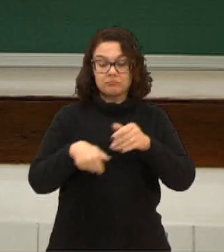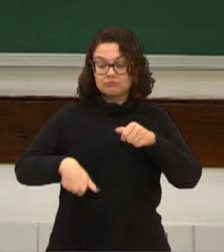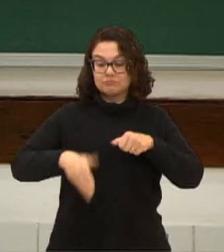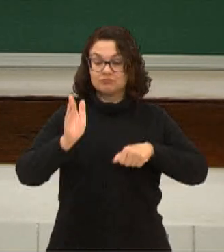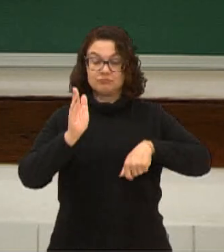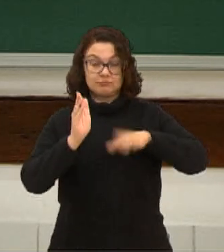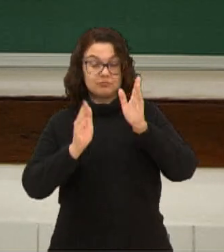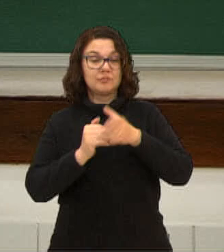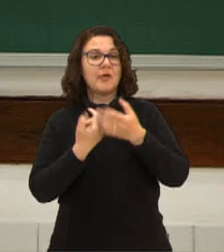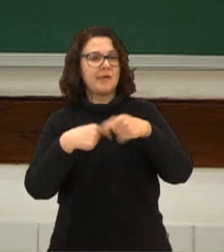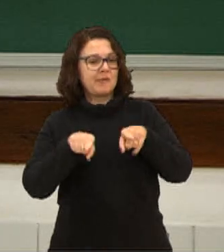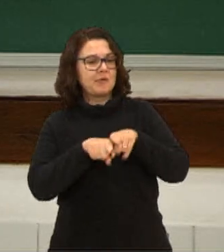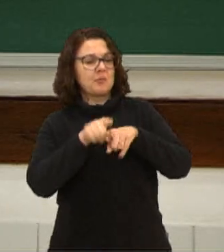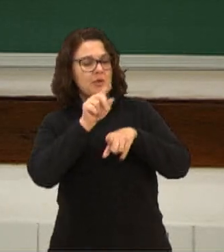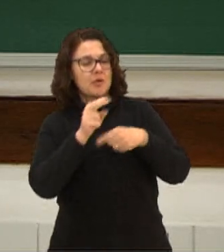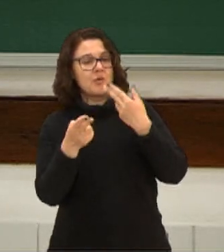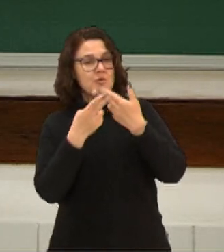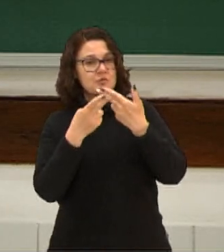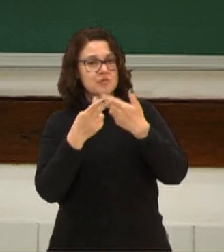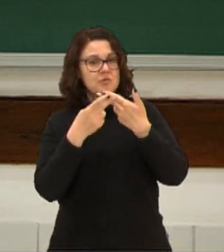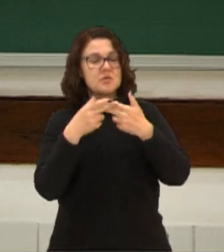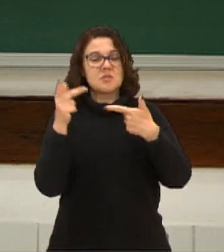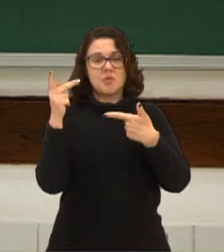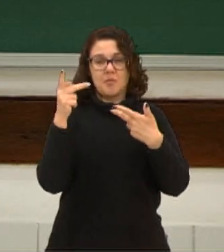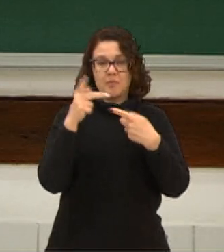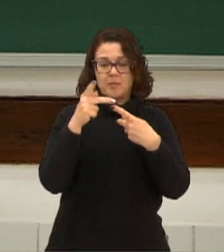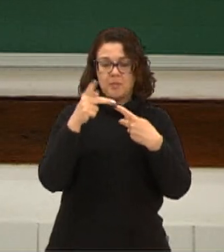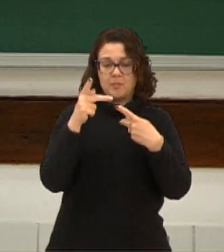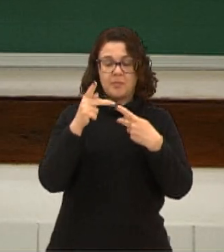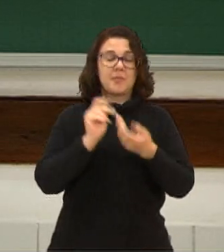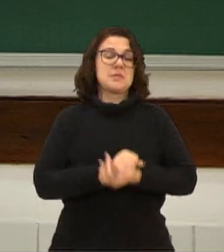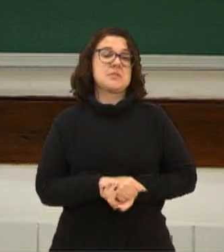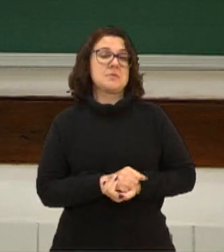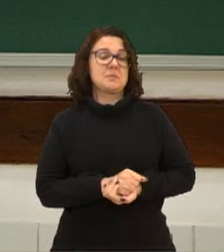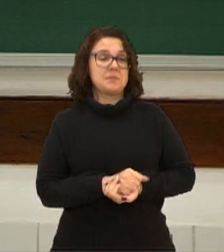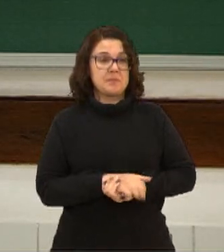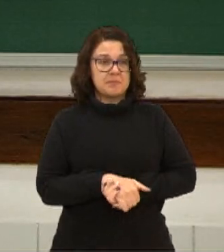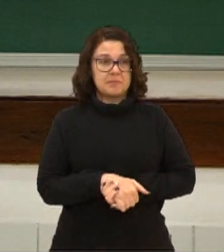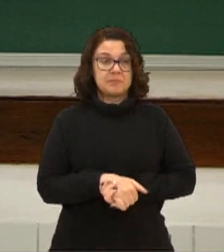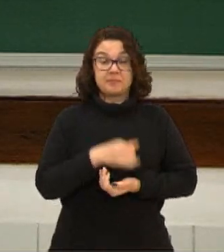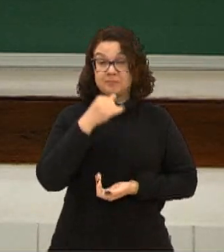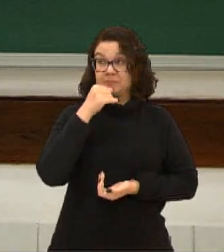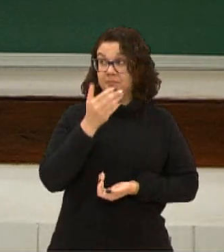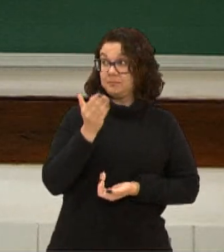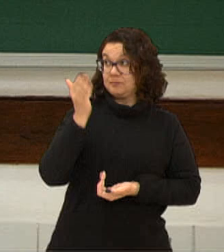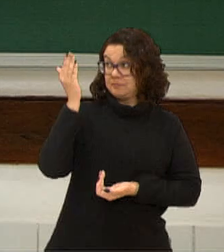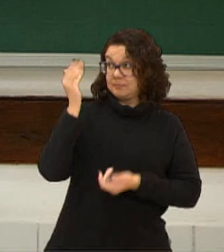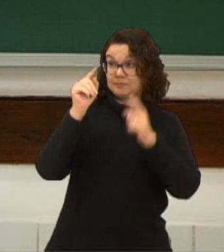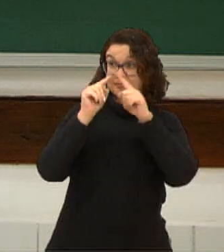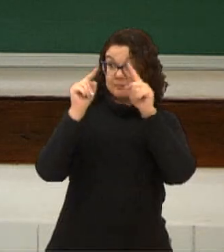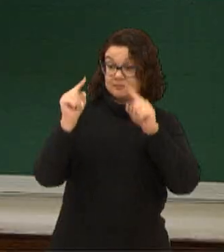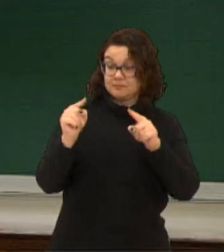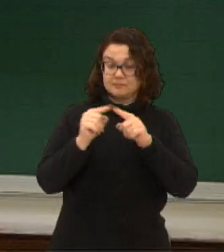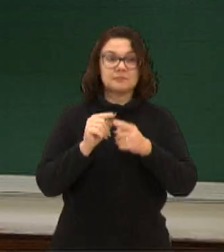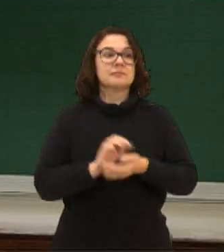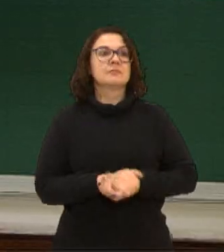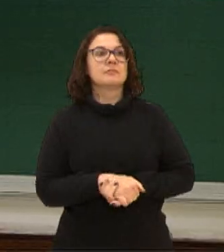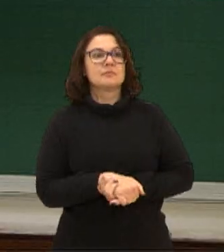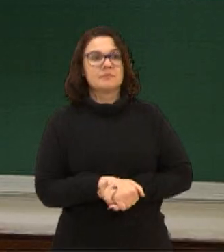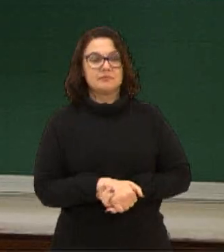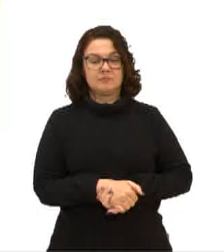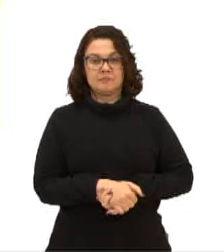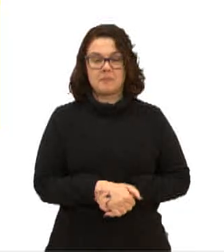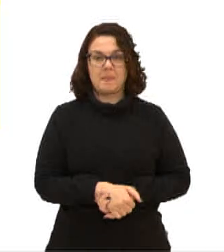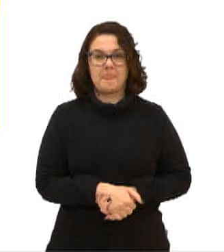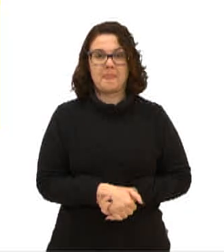transporte e a utilização dessas preposições en e a. Temos ali os exemplos na tela, né? Sempre